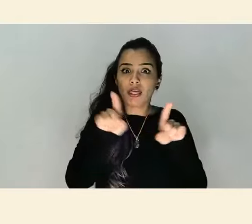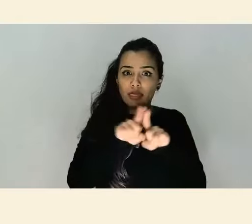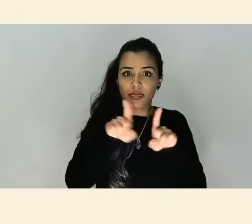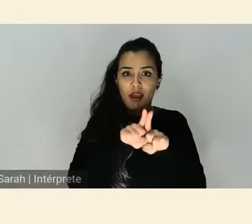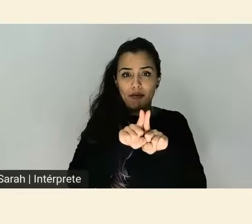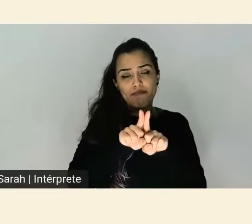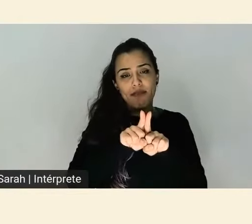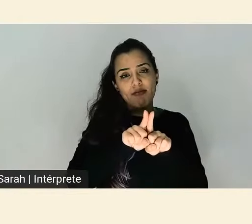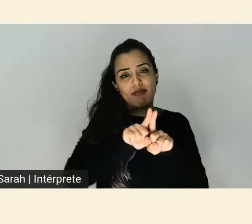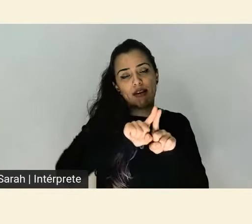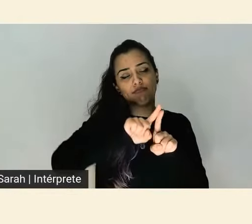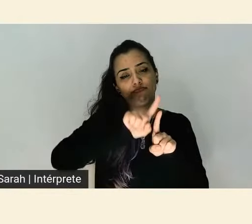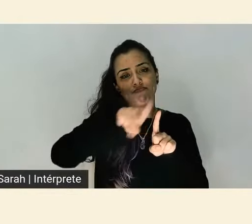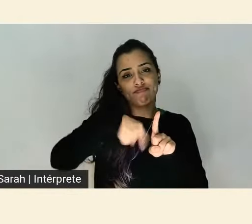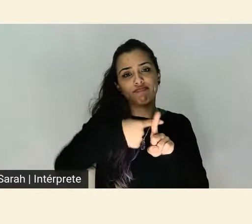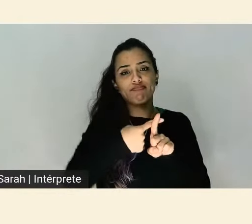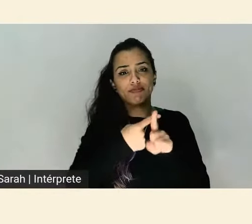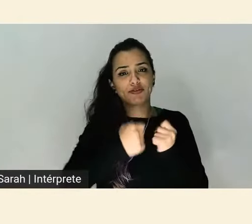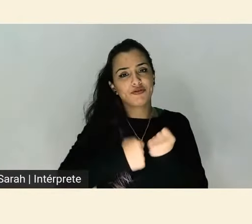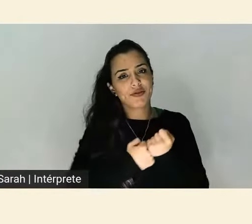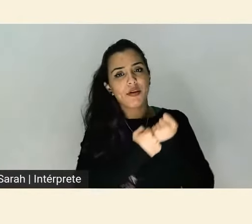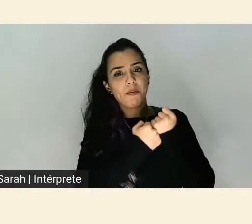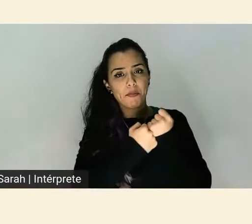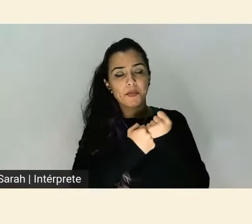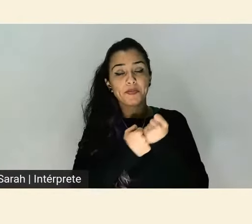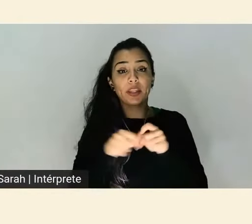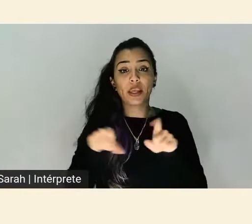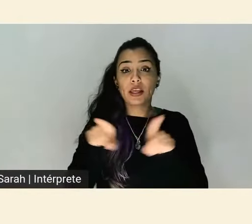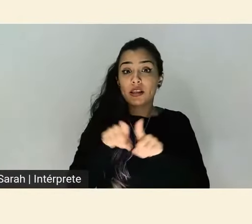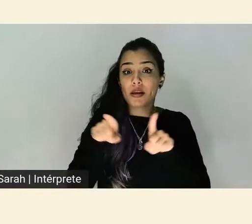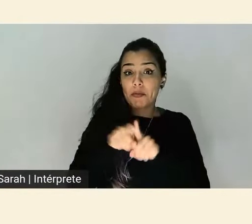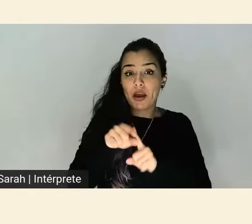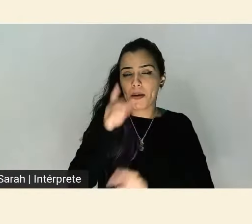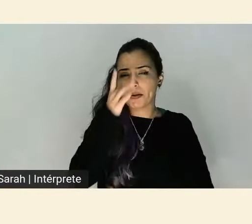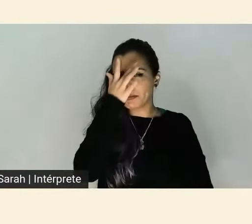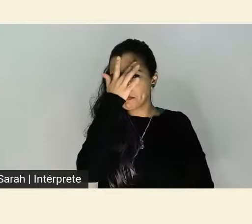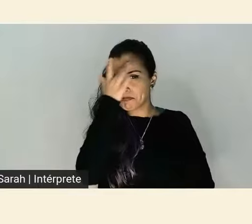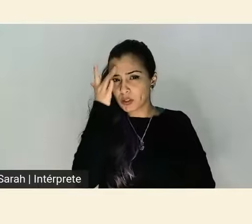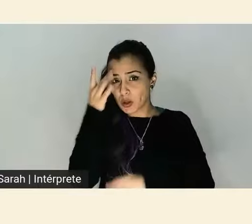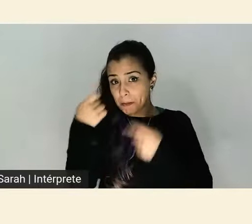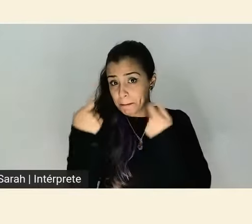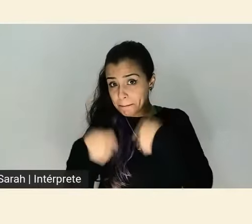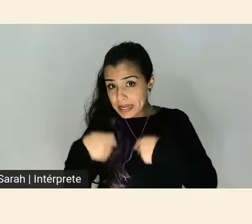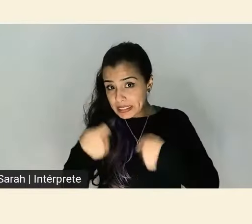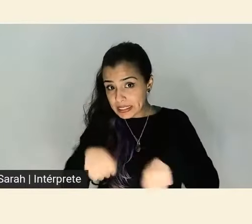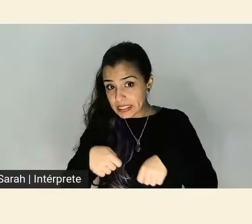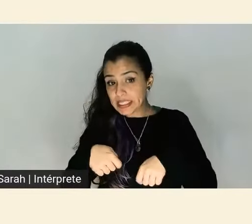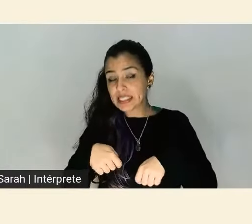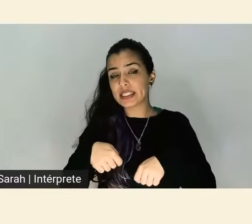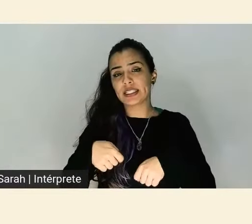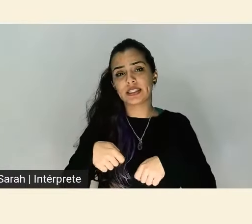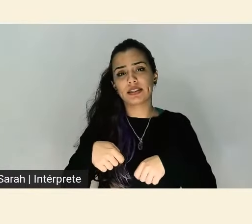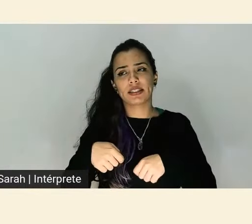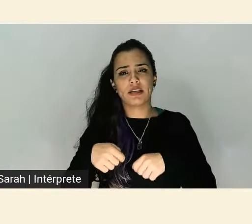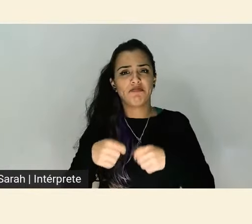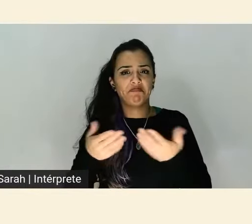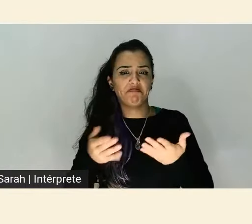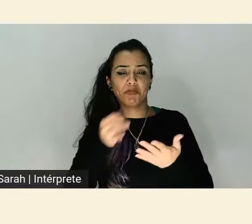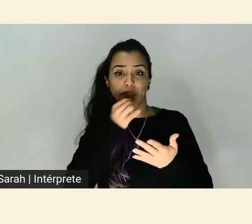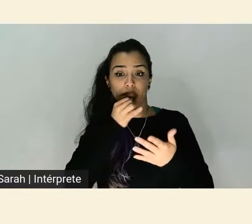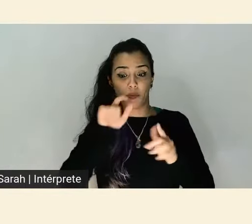Mais uma informação: nós temos disponível para quem precisar de uma declaração de